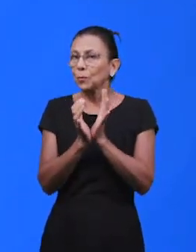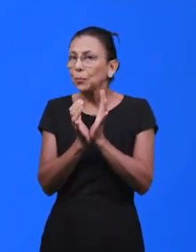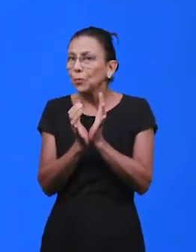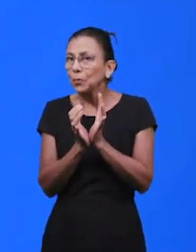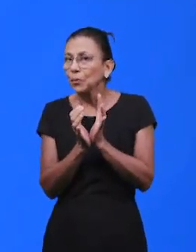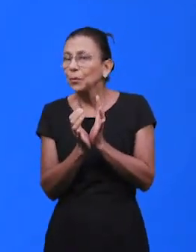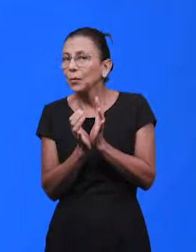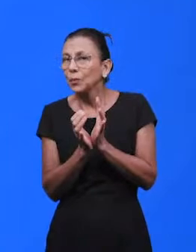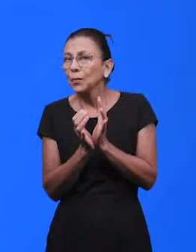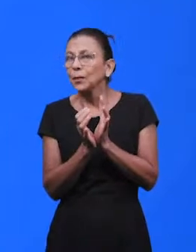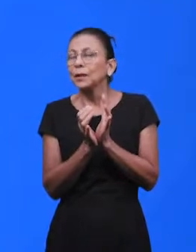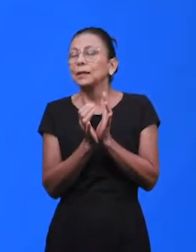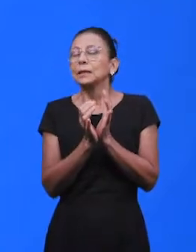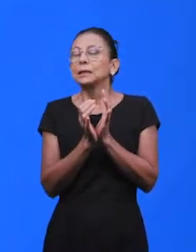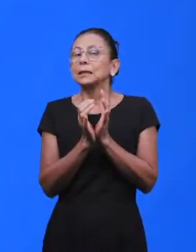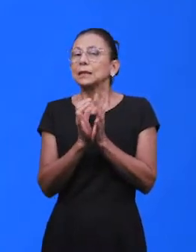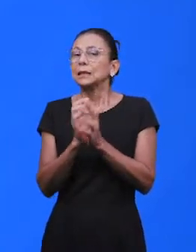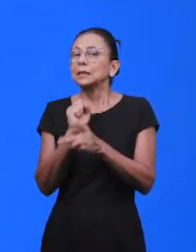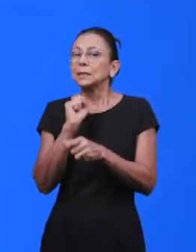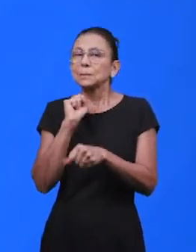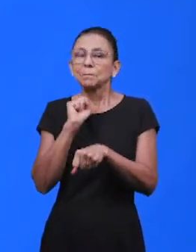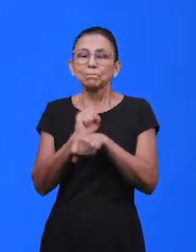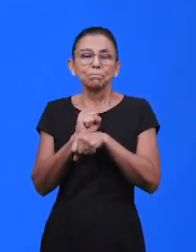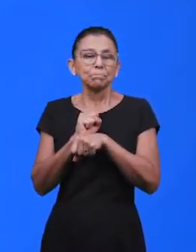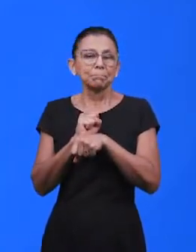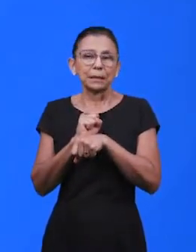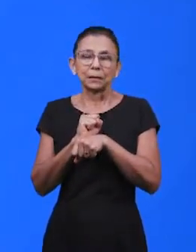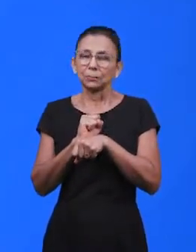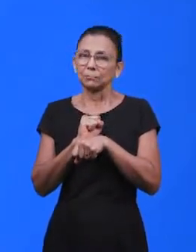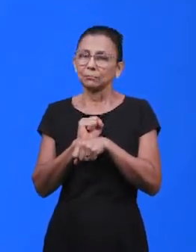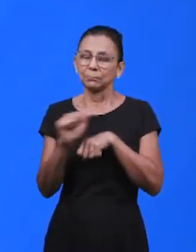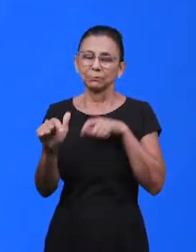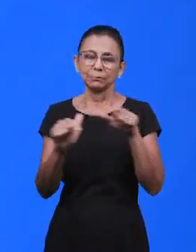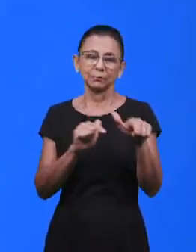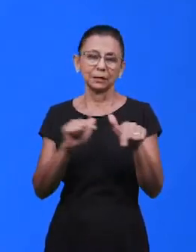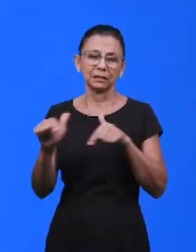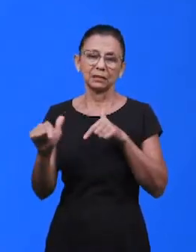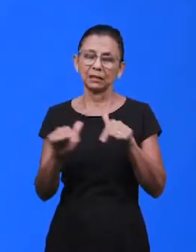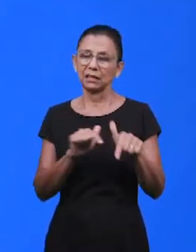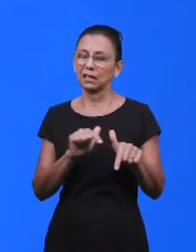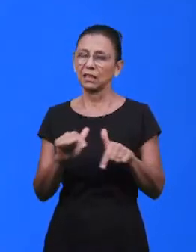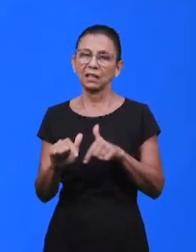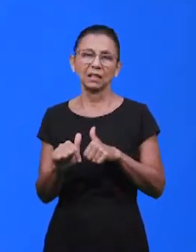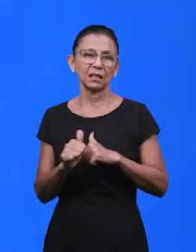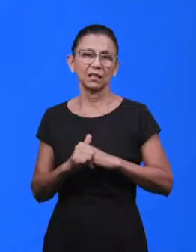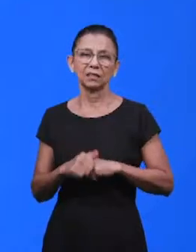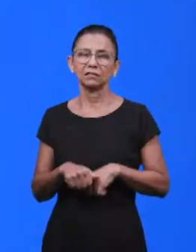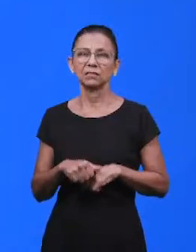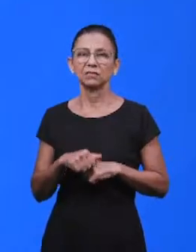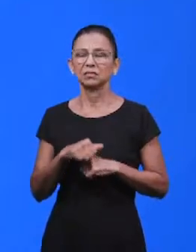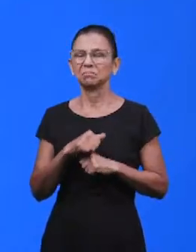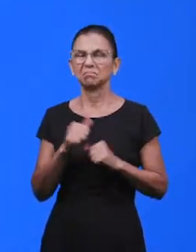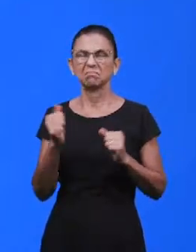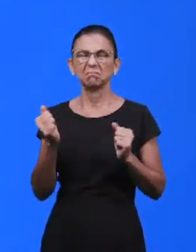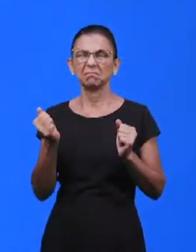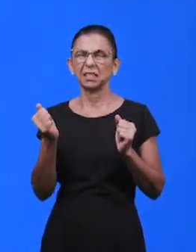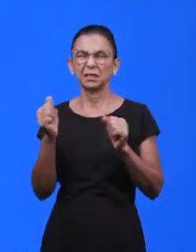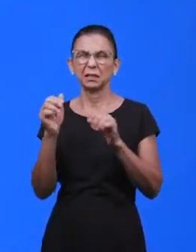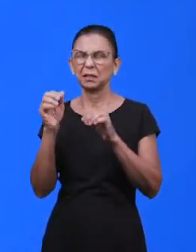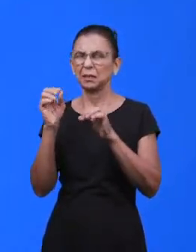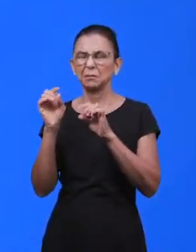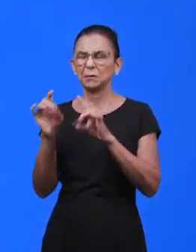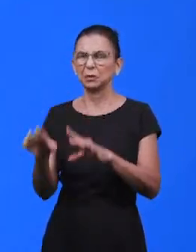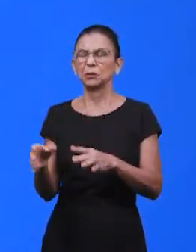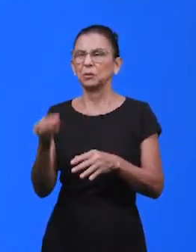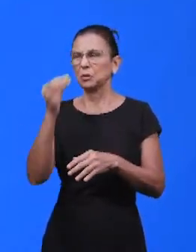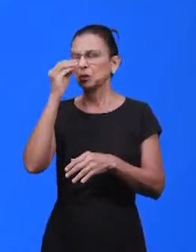versículo começou muito bem, uma igreja fiel ali, mas que se tornou infiel em razão do descuido com relação à vinha. E a